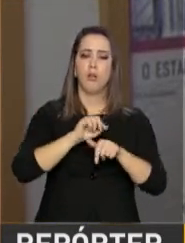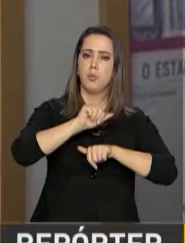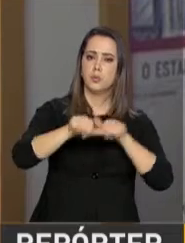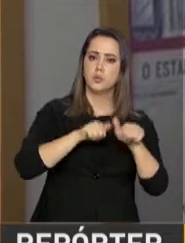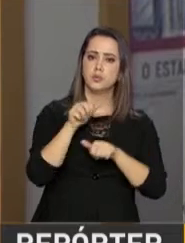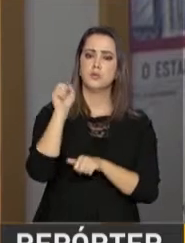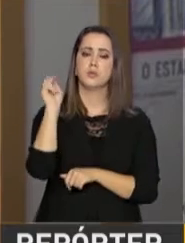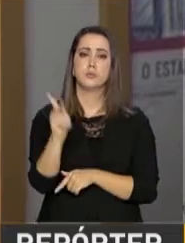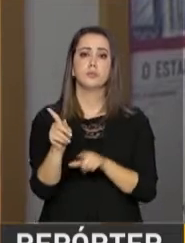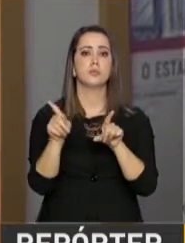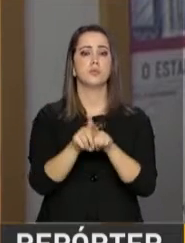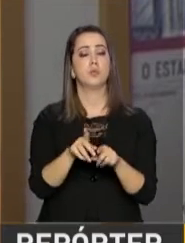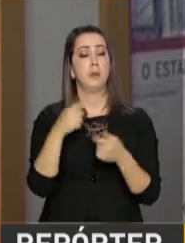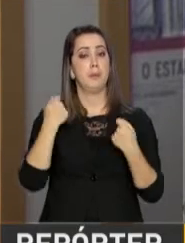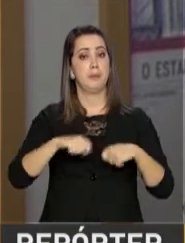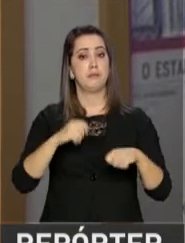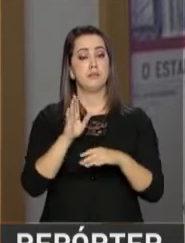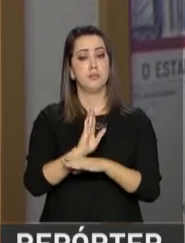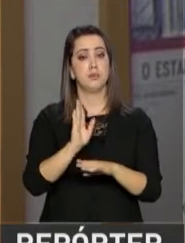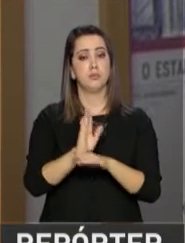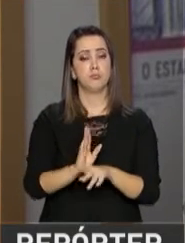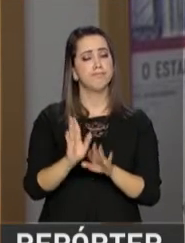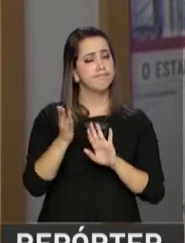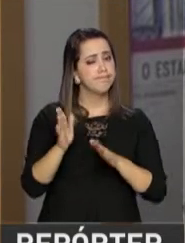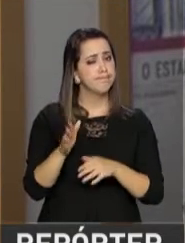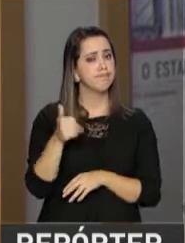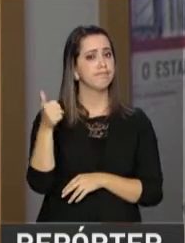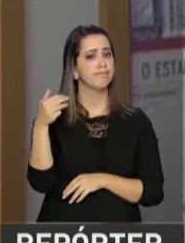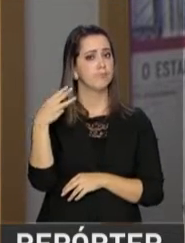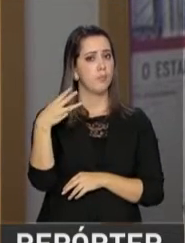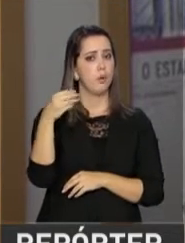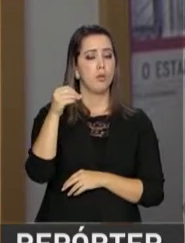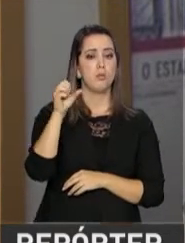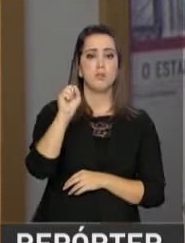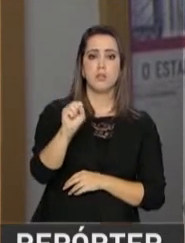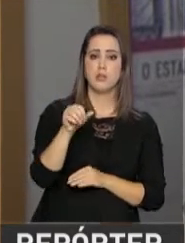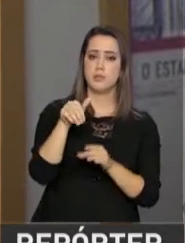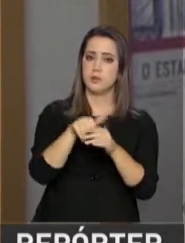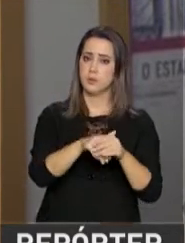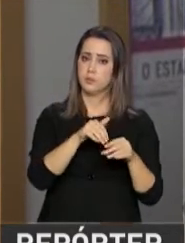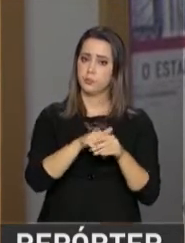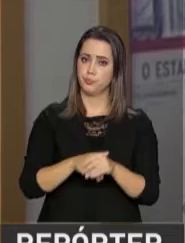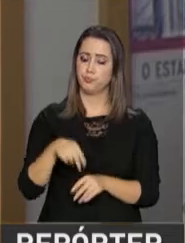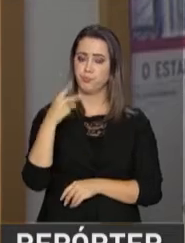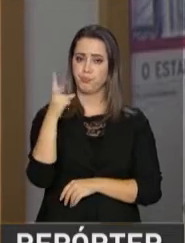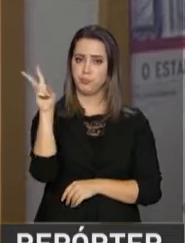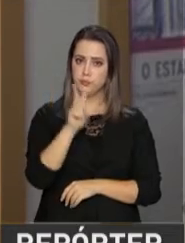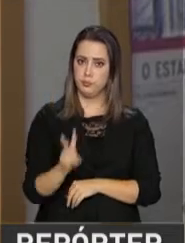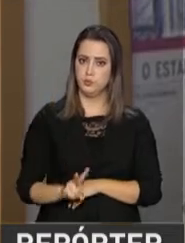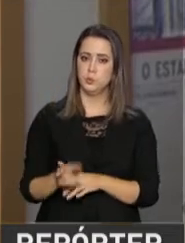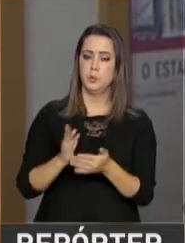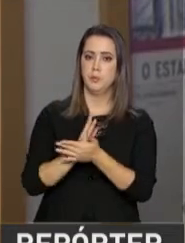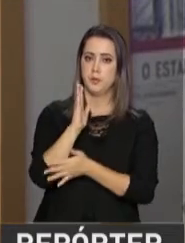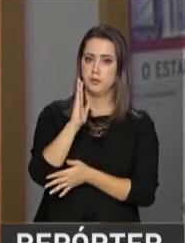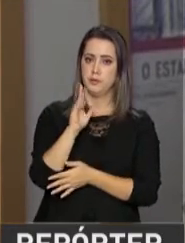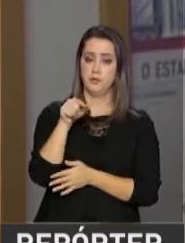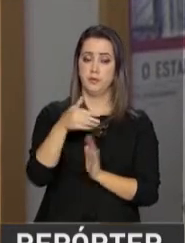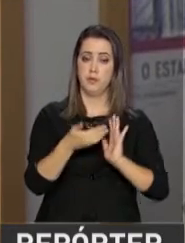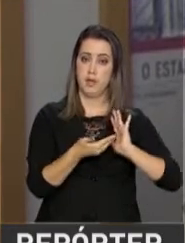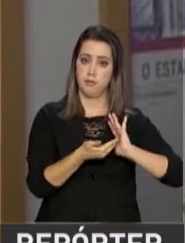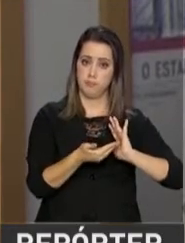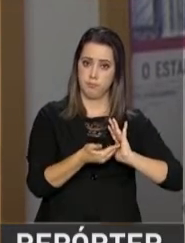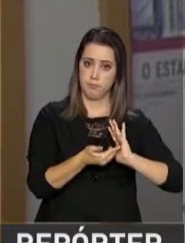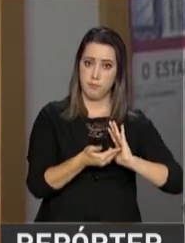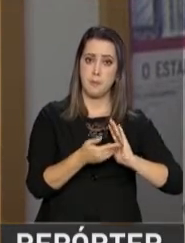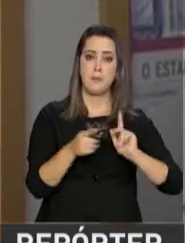previdenciário precisa do apoio de pelo menos 308 votos em dois turnos para ser aprovada na câmara dos